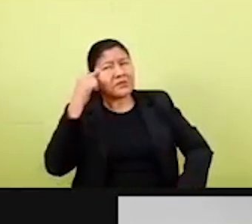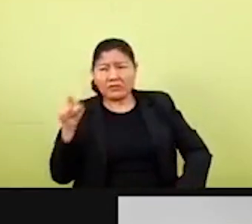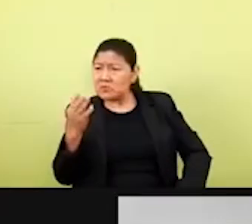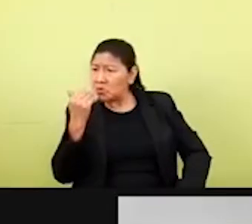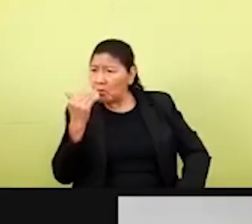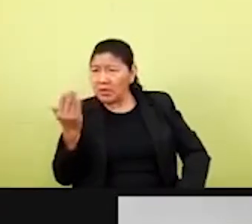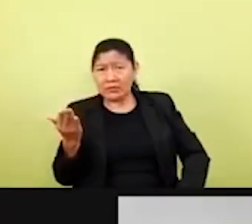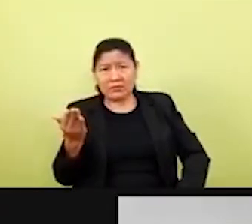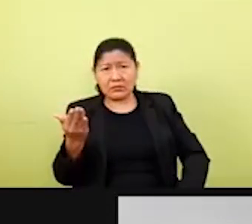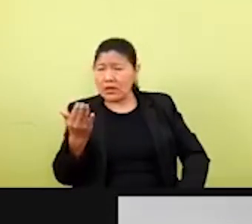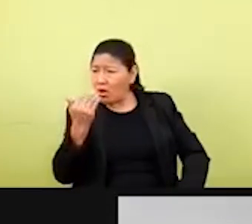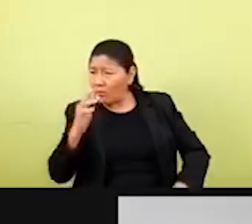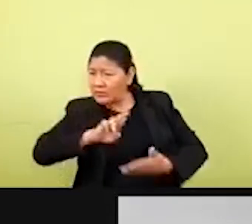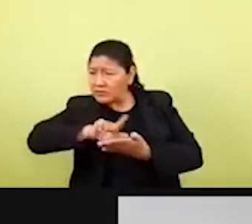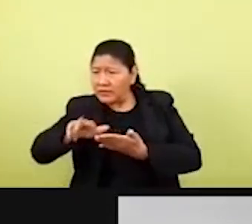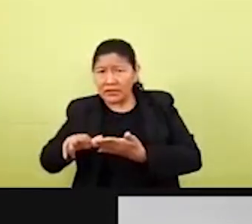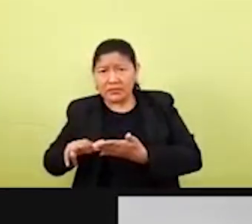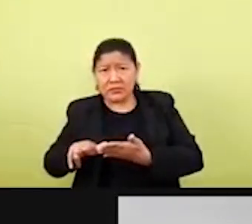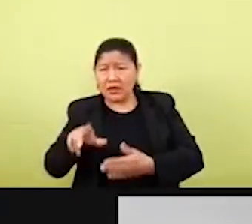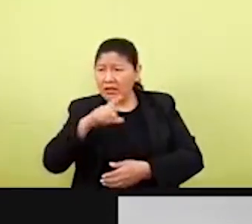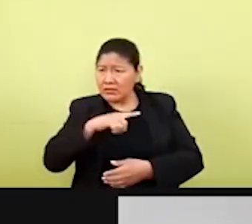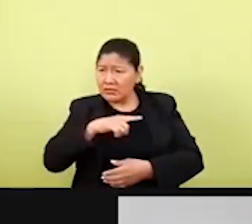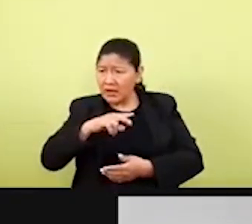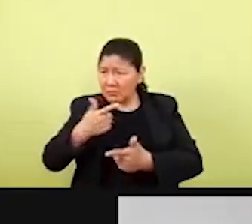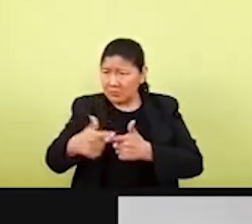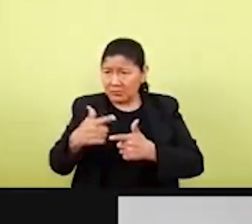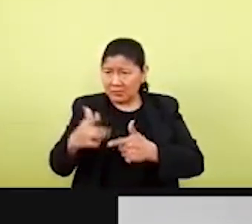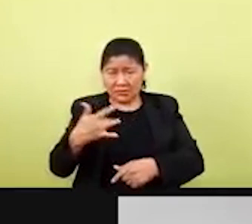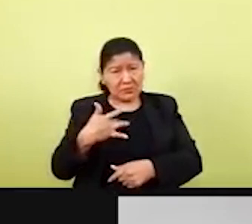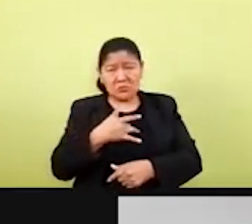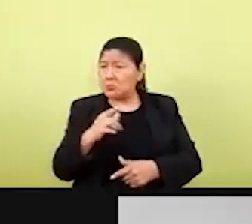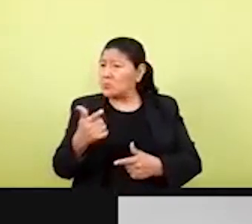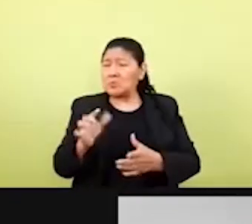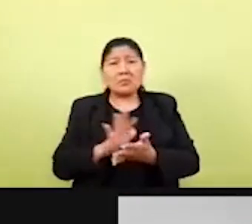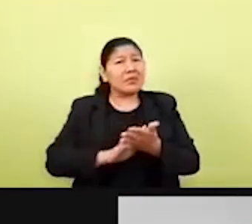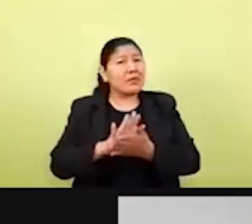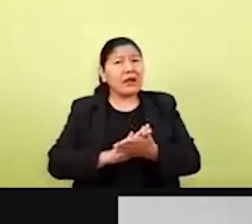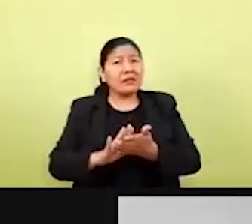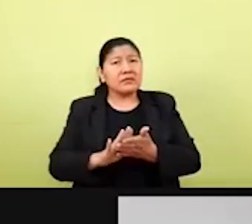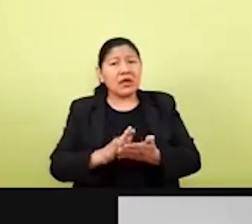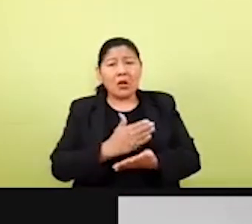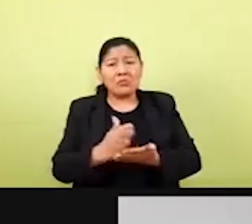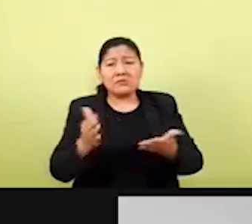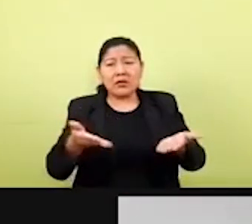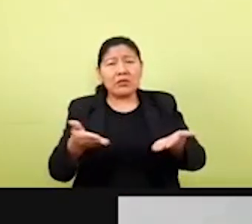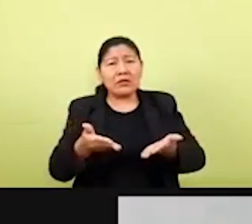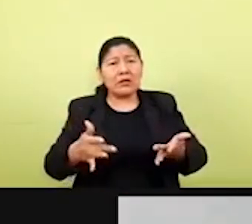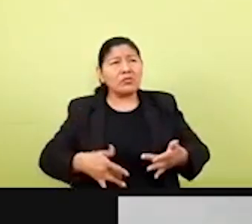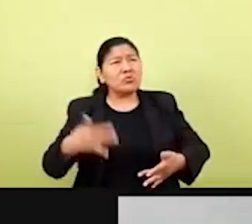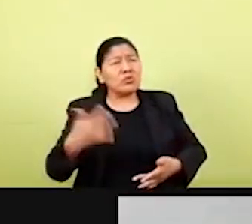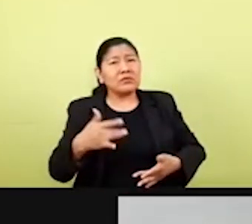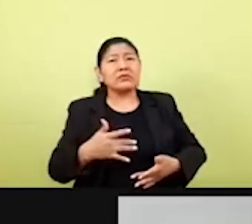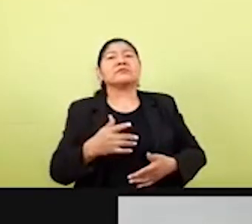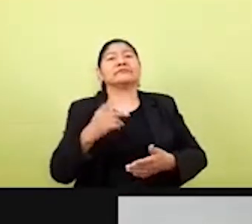tem nenhum histórico de doença, e é normalmente emocional. Até a gente,